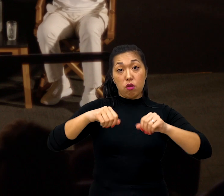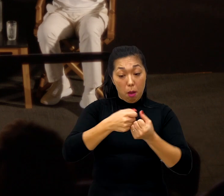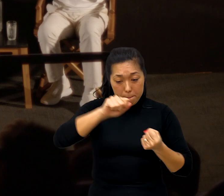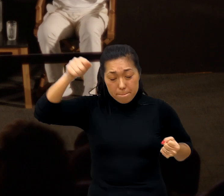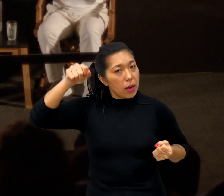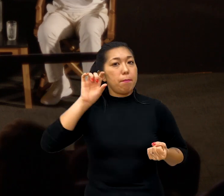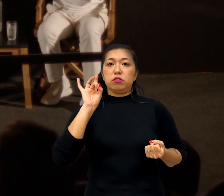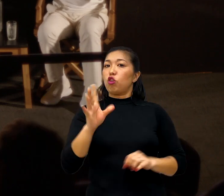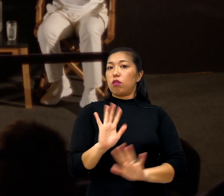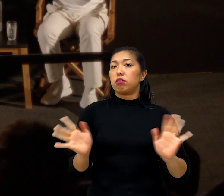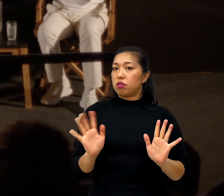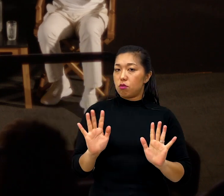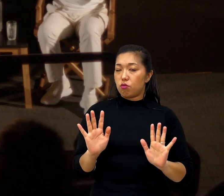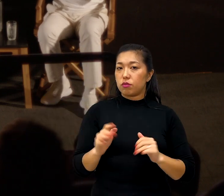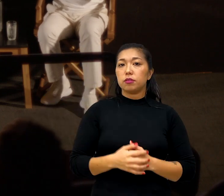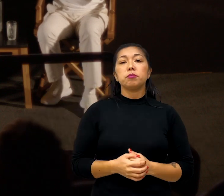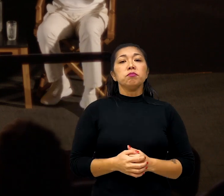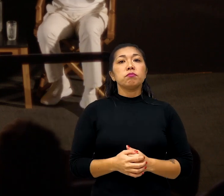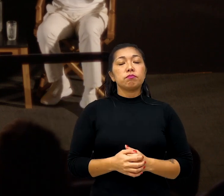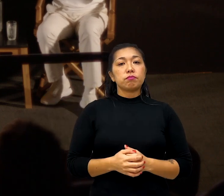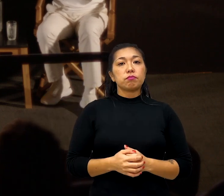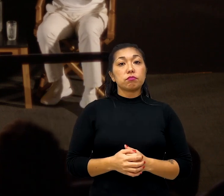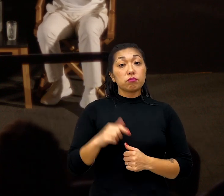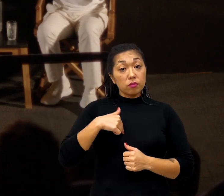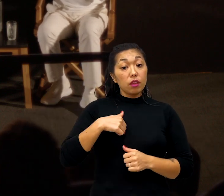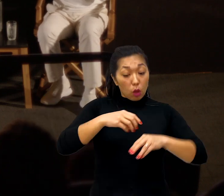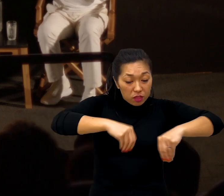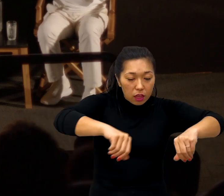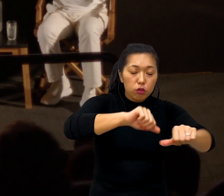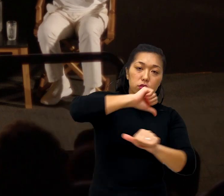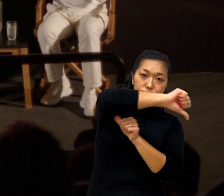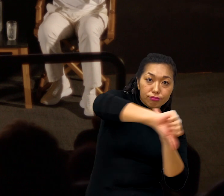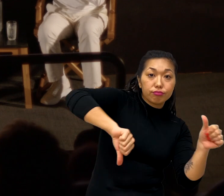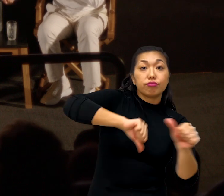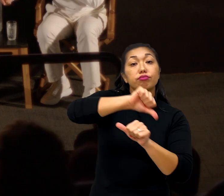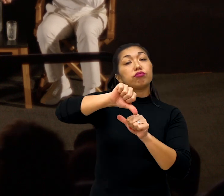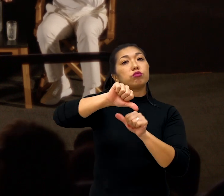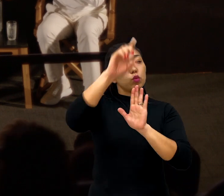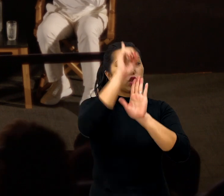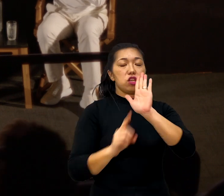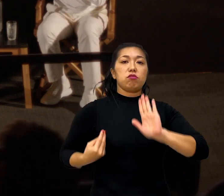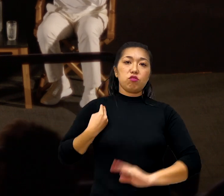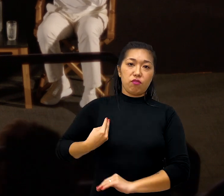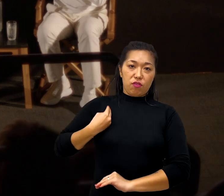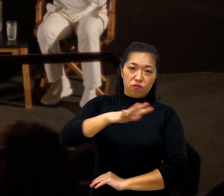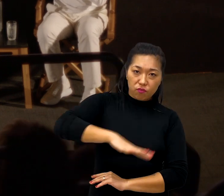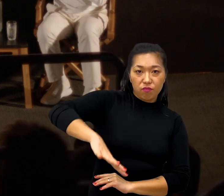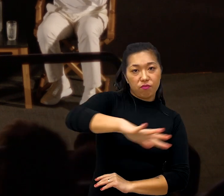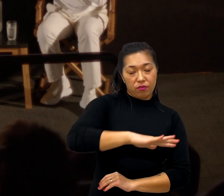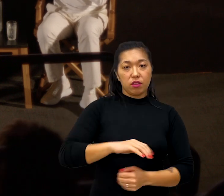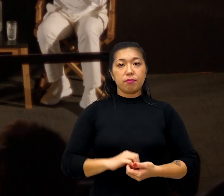que a gente vai pintar? É essa que a gente vai transformar o direito de existir no espaço.